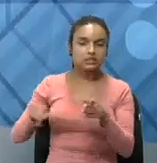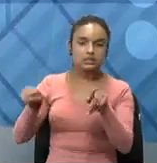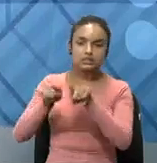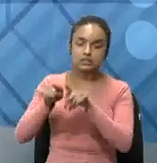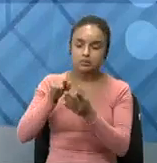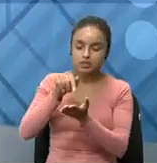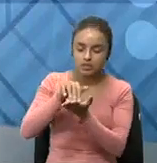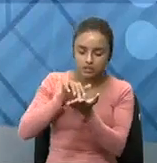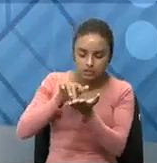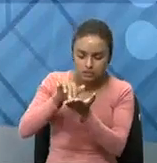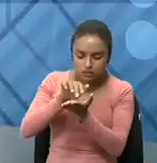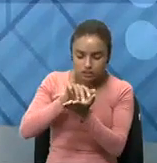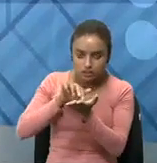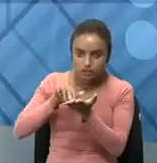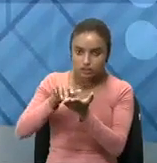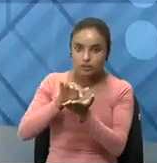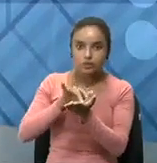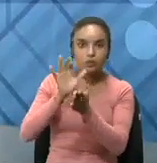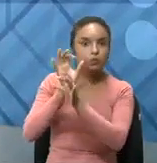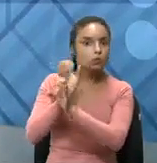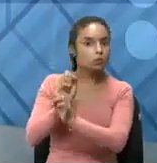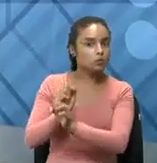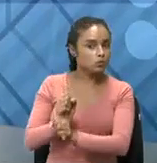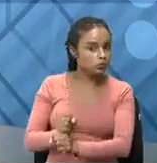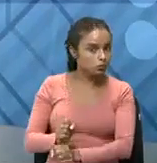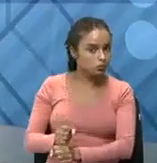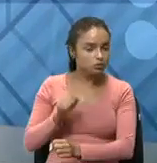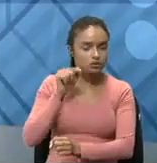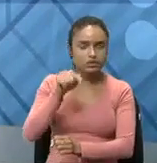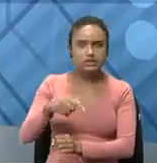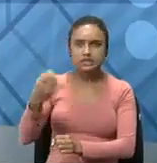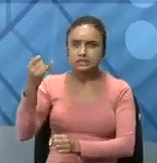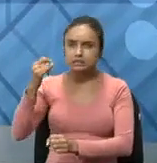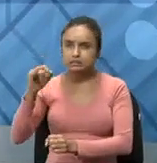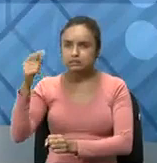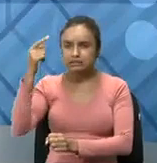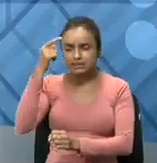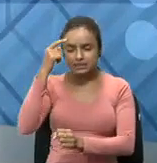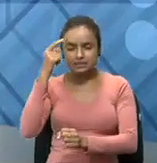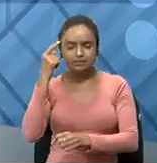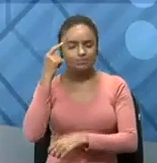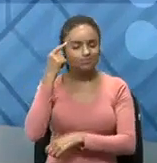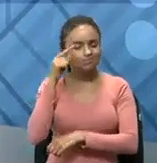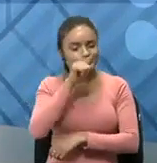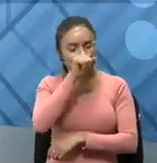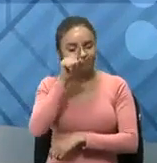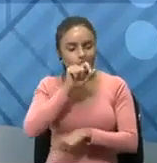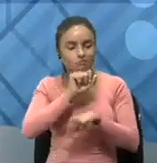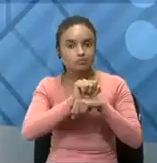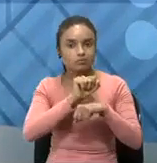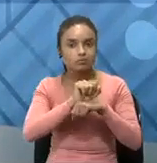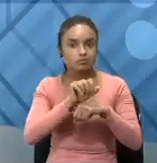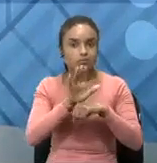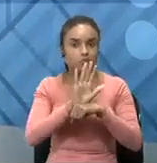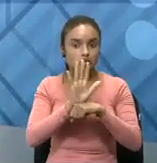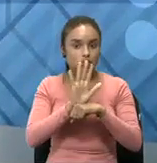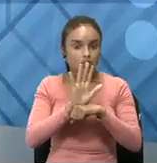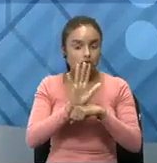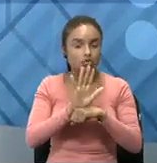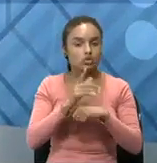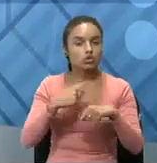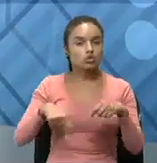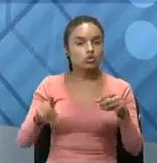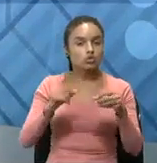acompanhando todos os procedimentos, ok? Se pintou alguma dúvida, pausa o vídeo, volte no